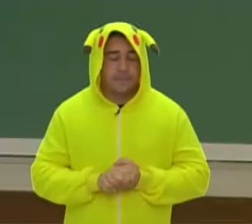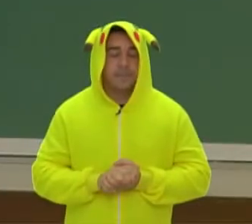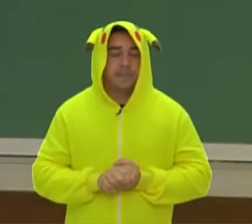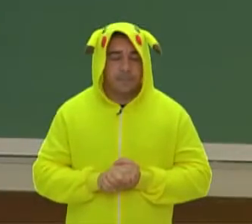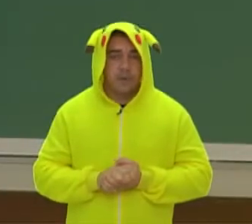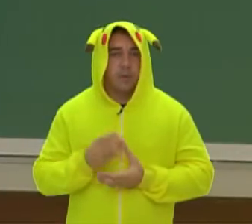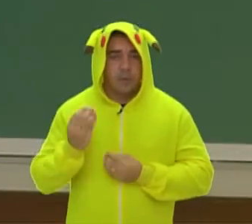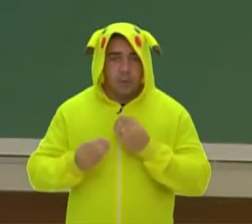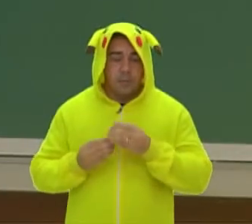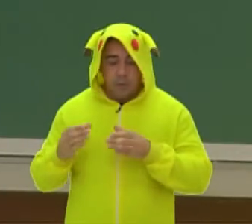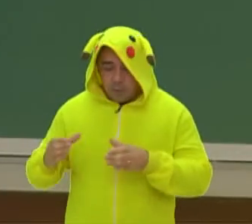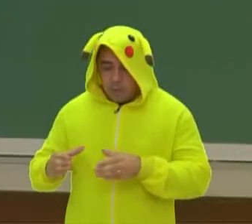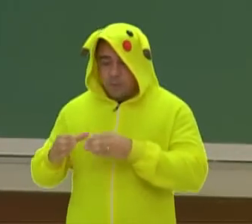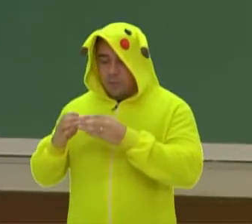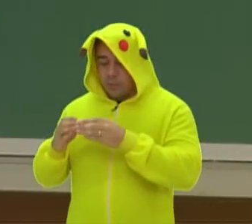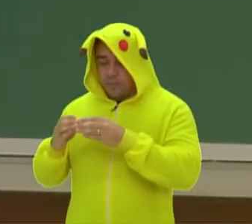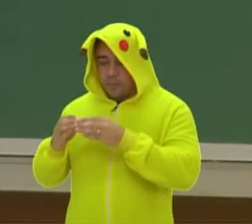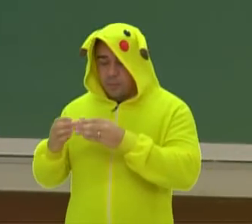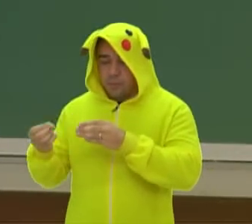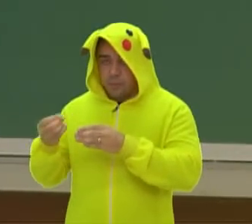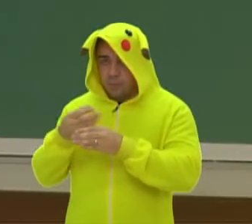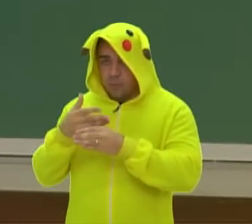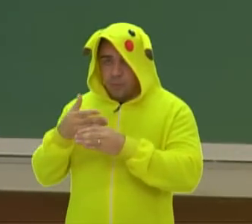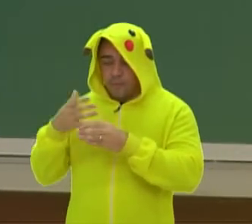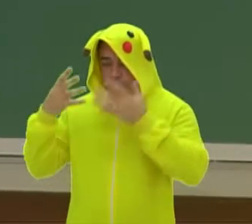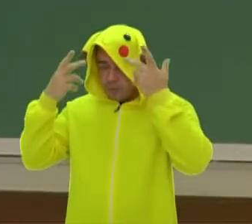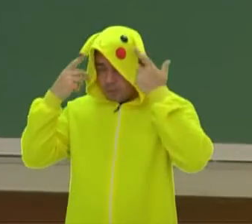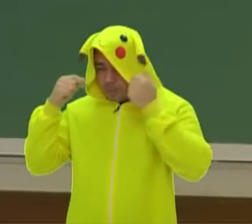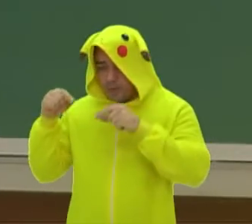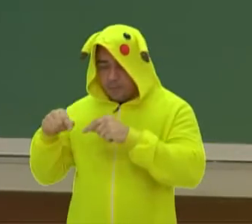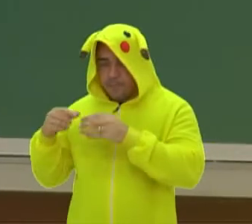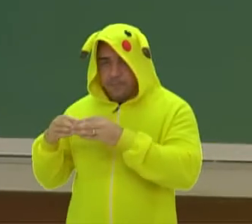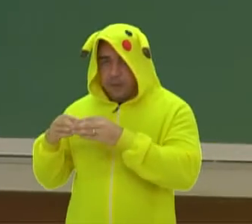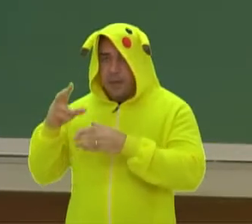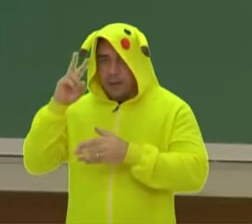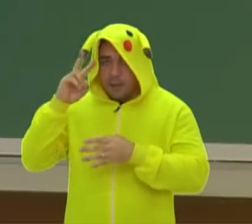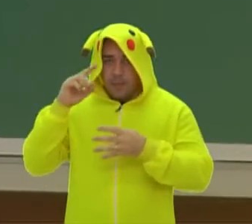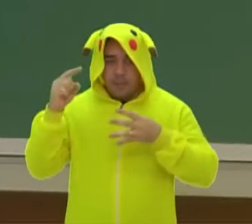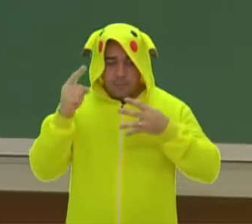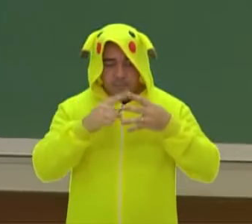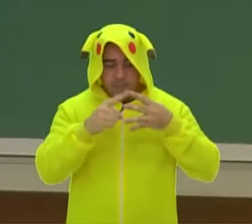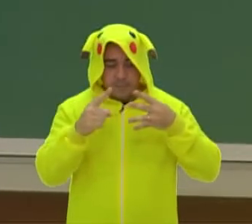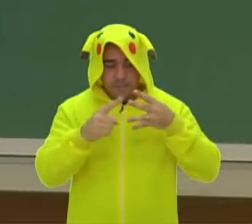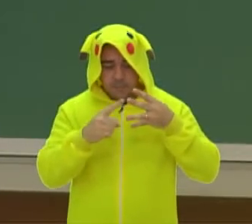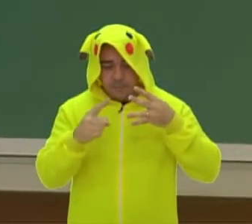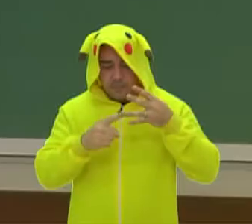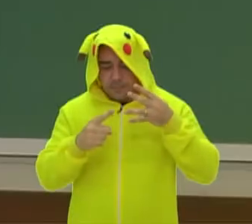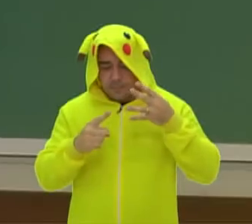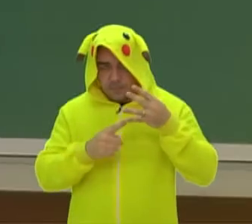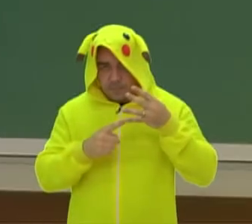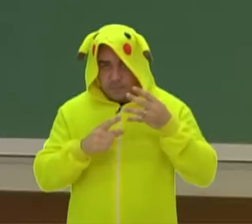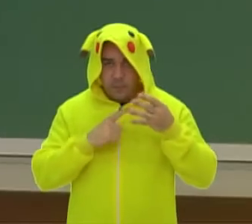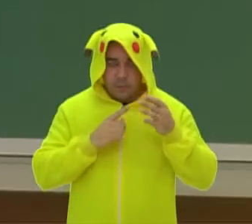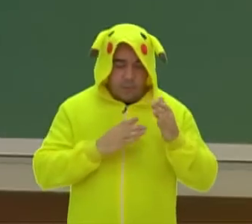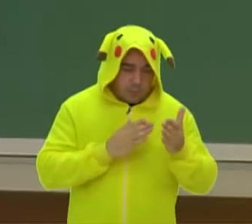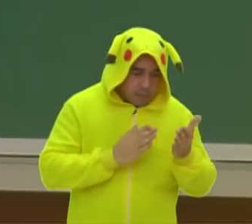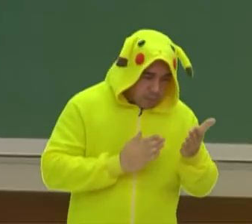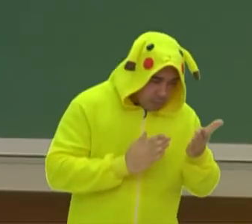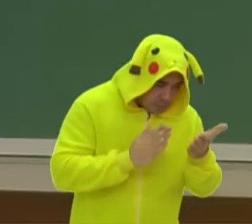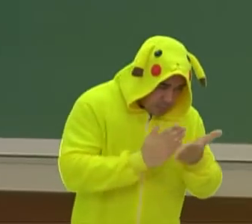Processo de especiação. Lembra que tinham etapas? Quais eram as etapas? Ah, surge lá, de repente, uma barreira